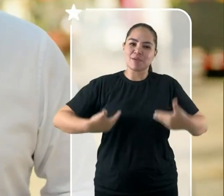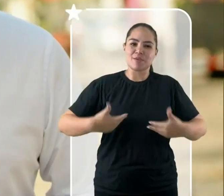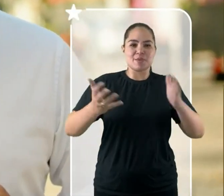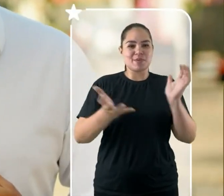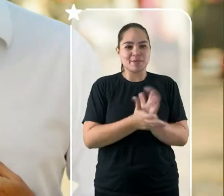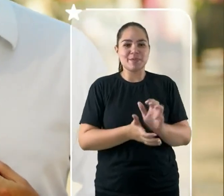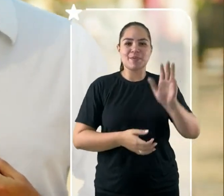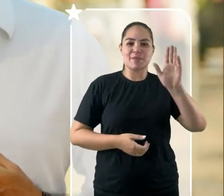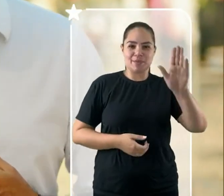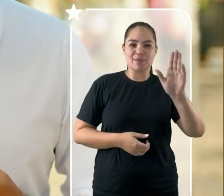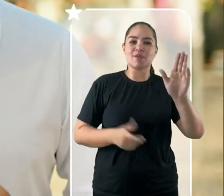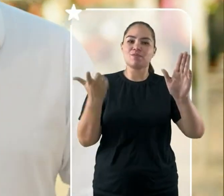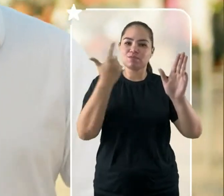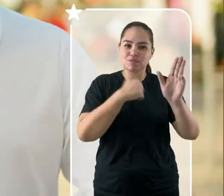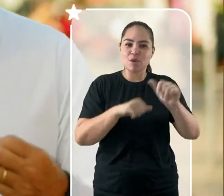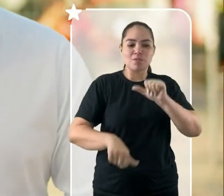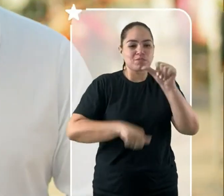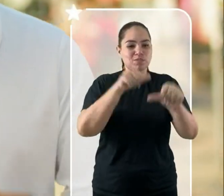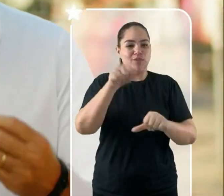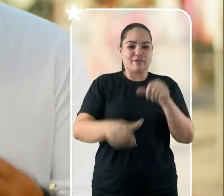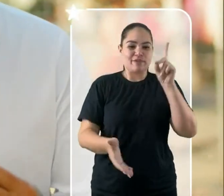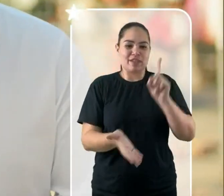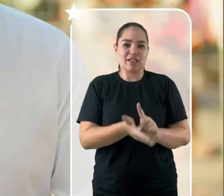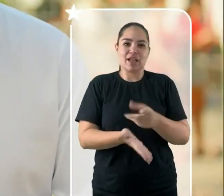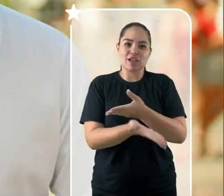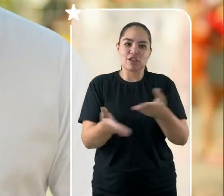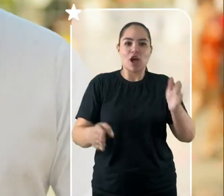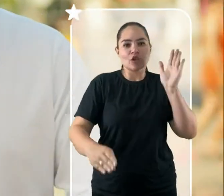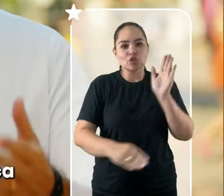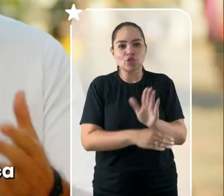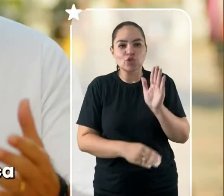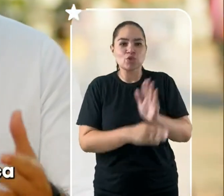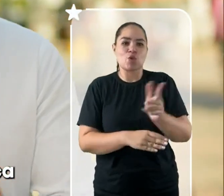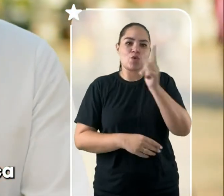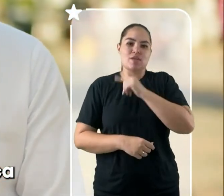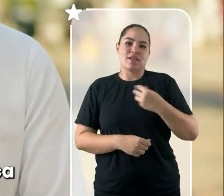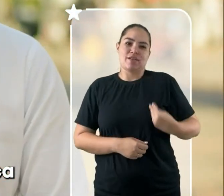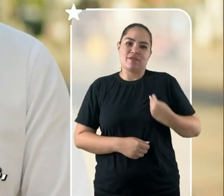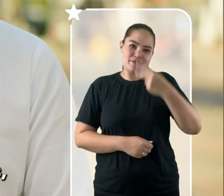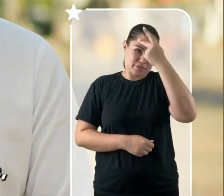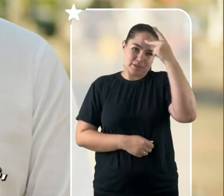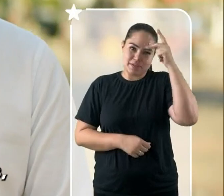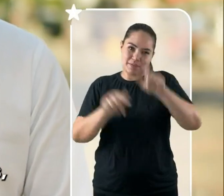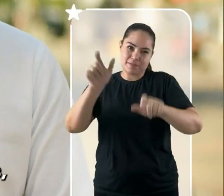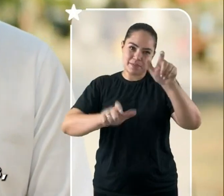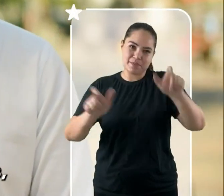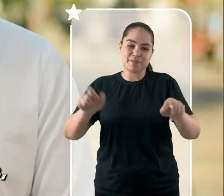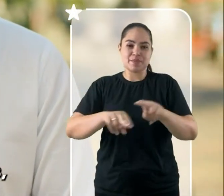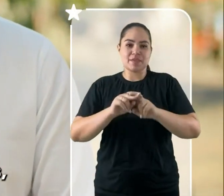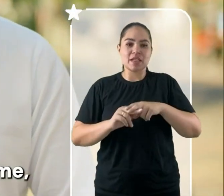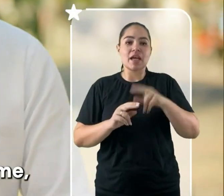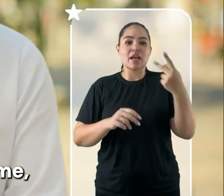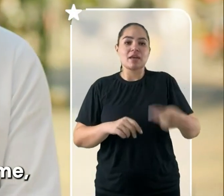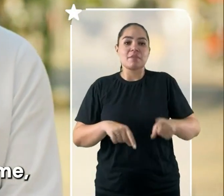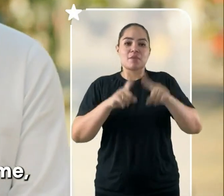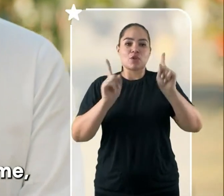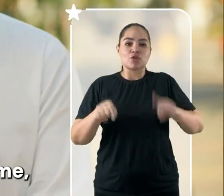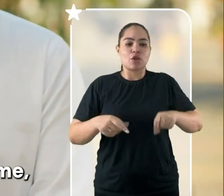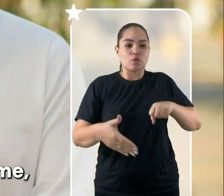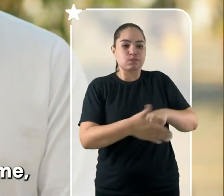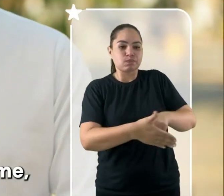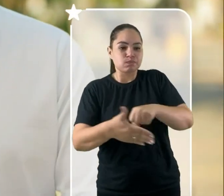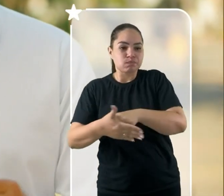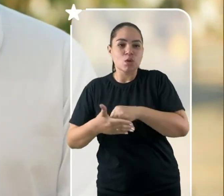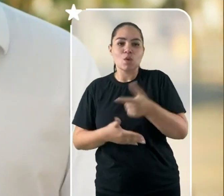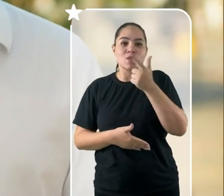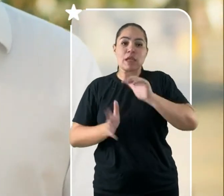Eu faço parte do time do Lula, que realiza transformações que fazem a diferença na vida das pessoas. Como o Ceará Sem